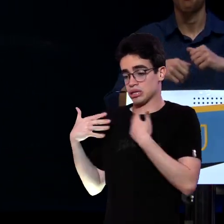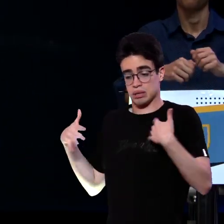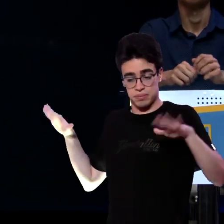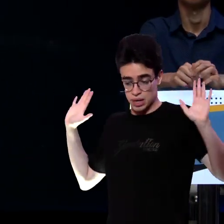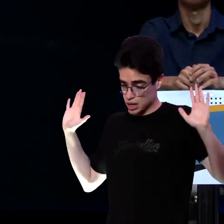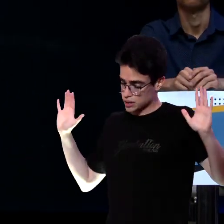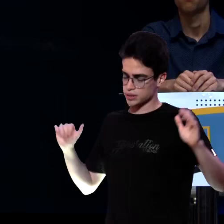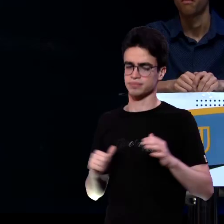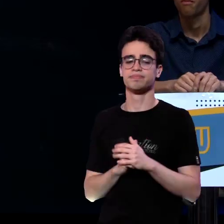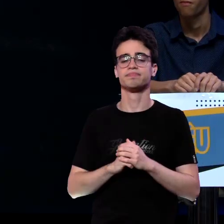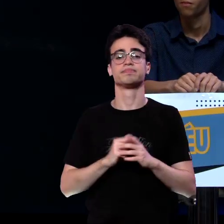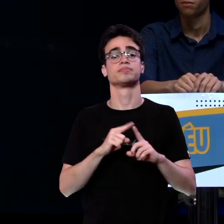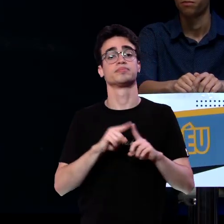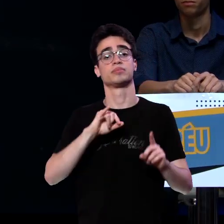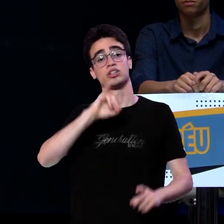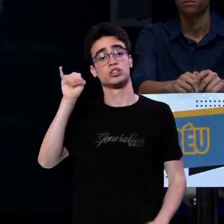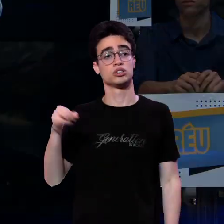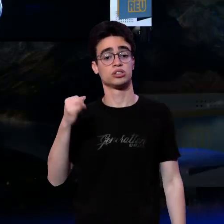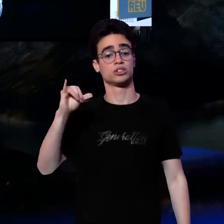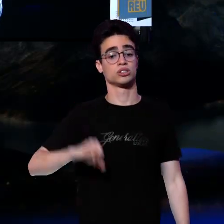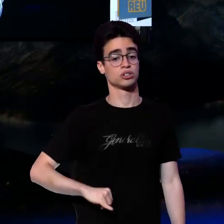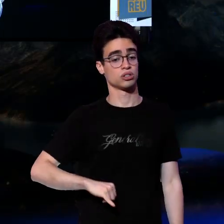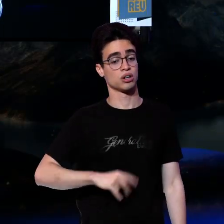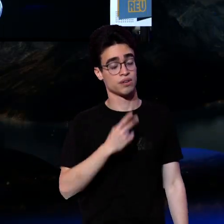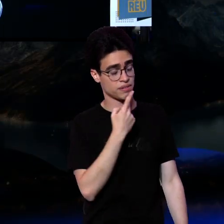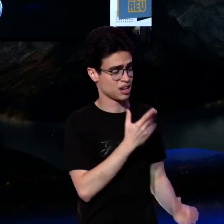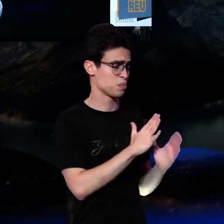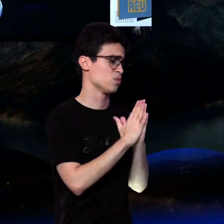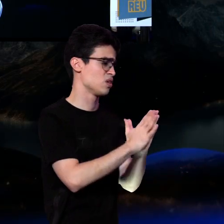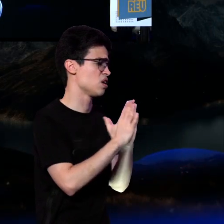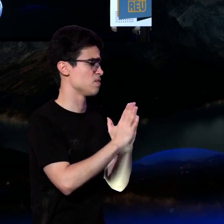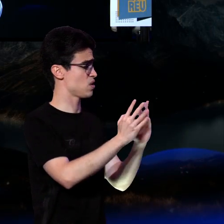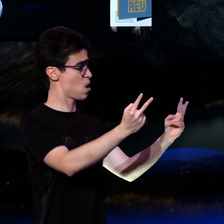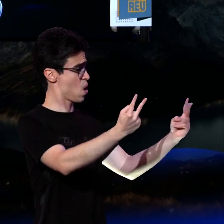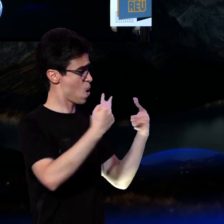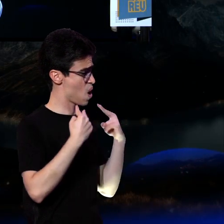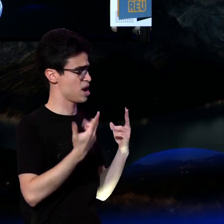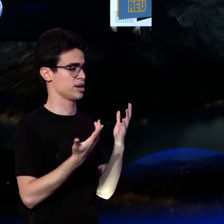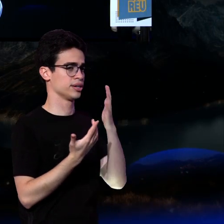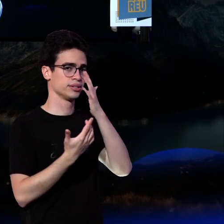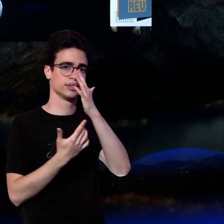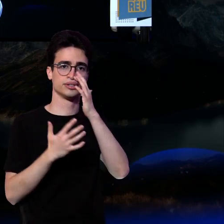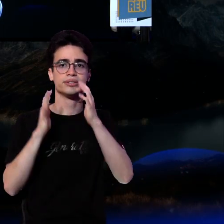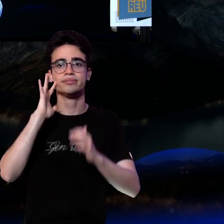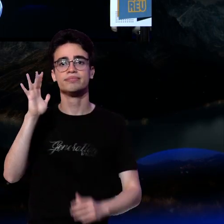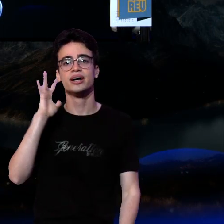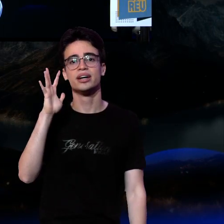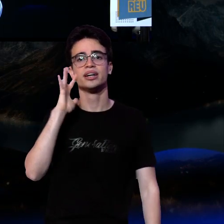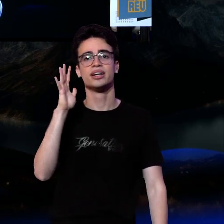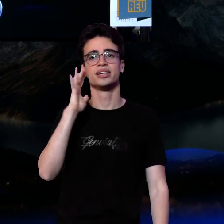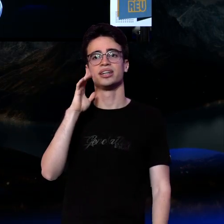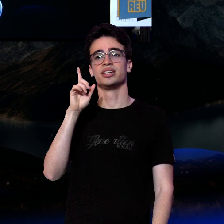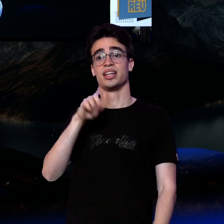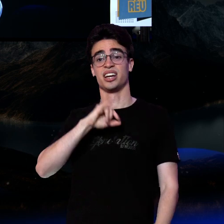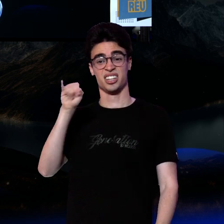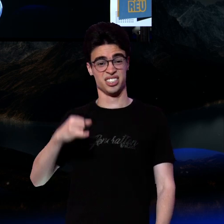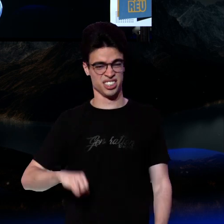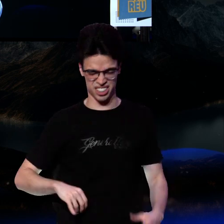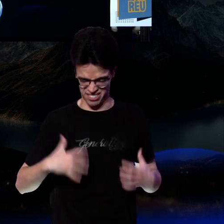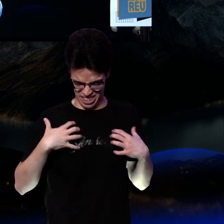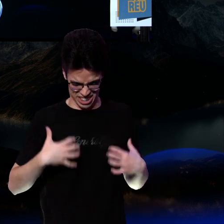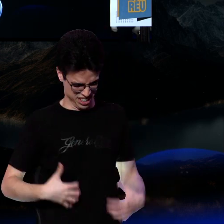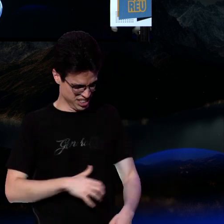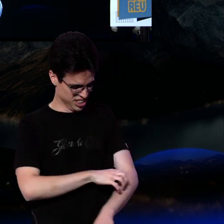diz, mas agora tenham a bondade de olhar para mim. Imagina ele dizendo isso cheio de feridas. Será